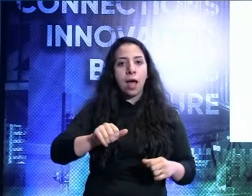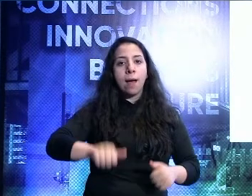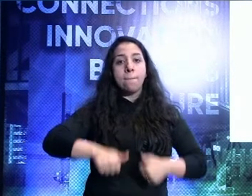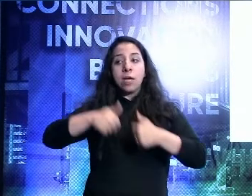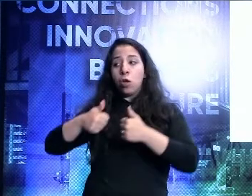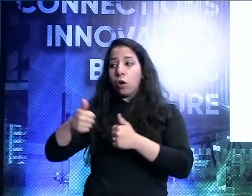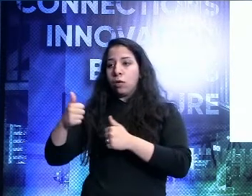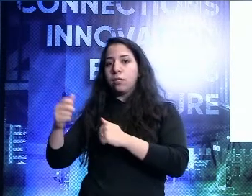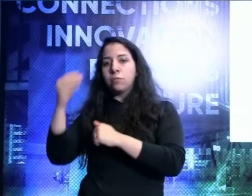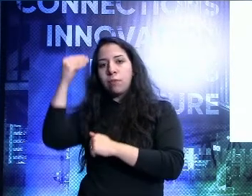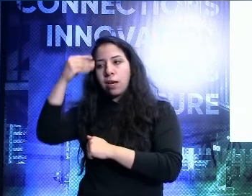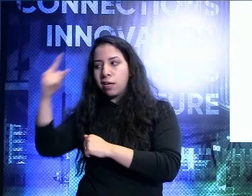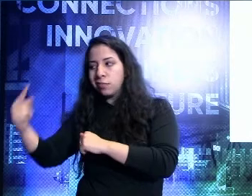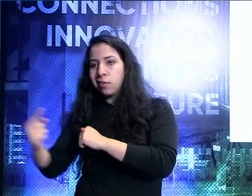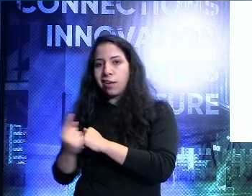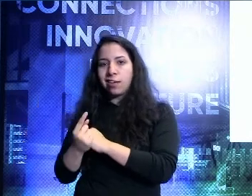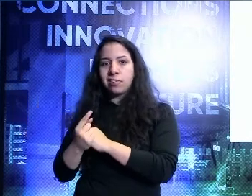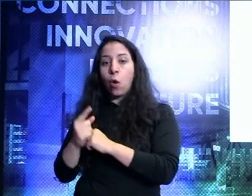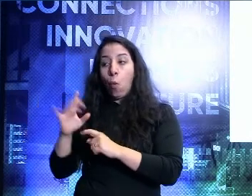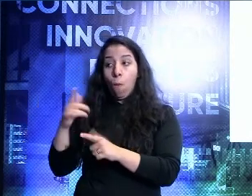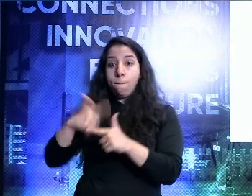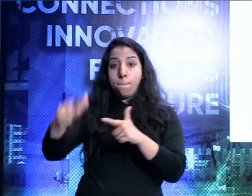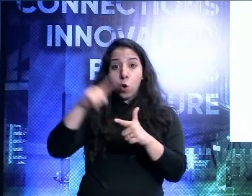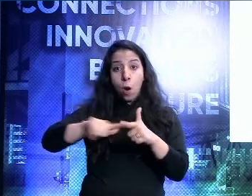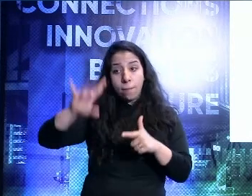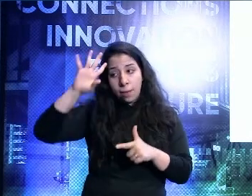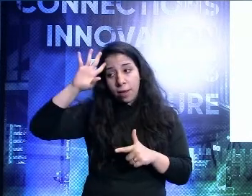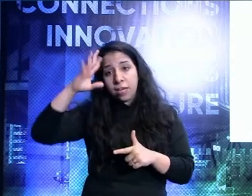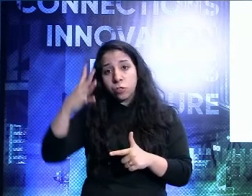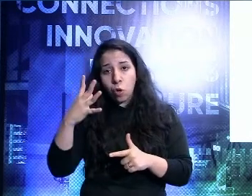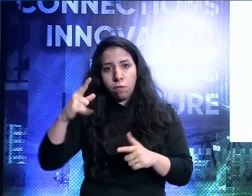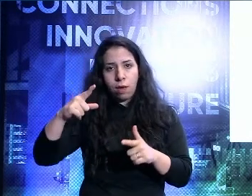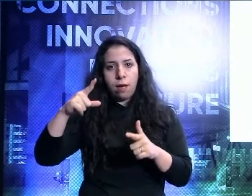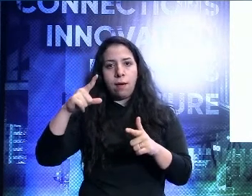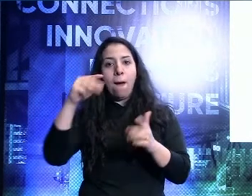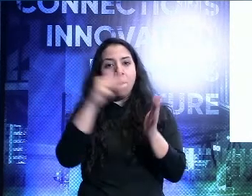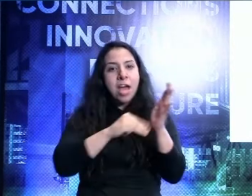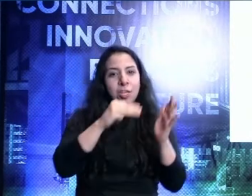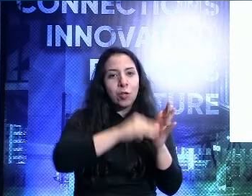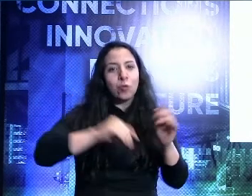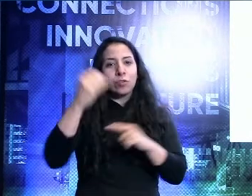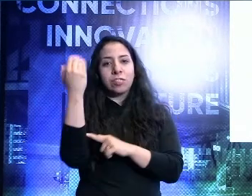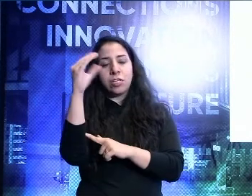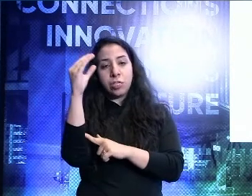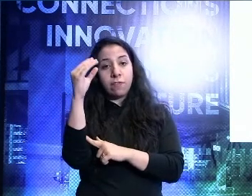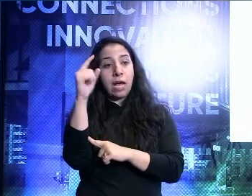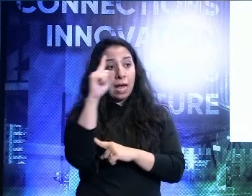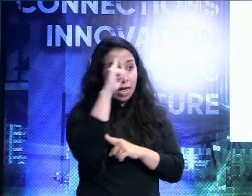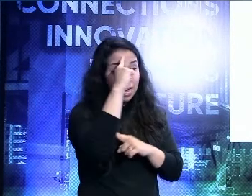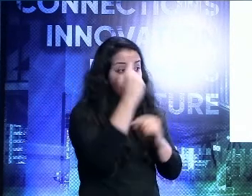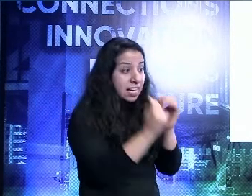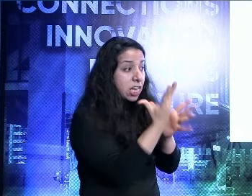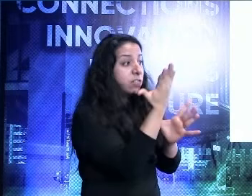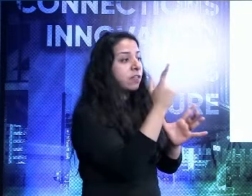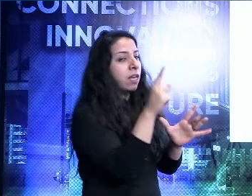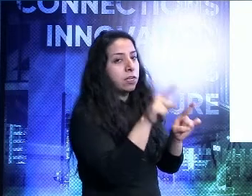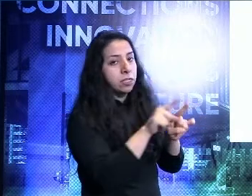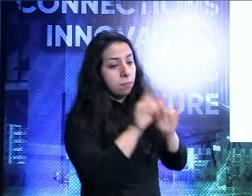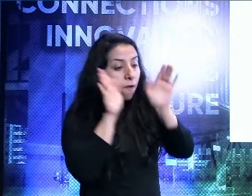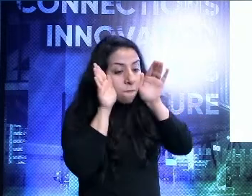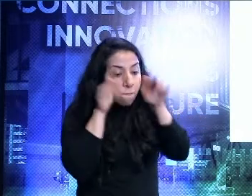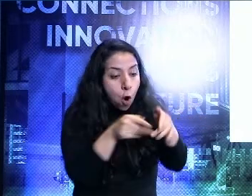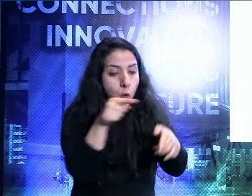Ou seja, resolva problemas através de método científico com criatividade e foco no cliente. Reaja